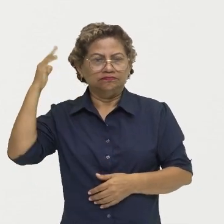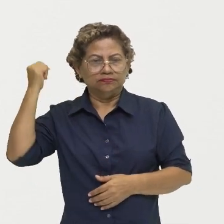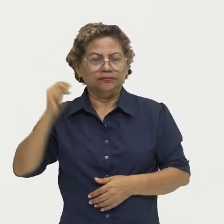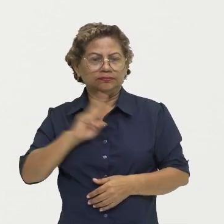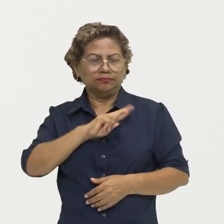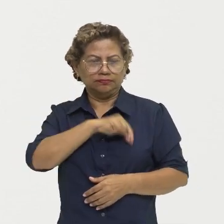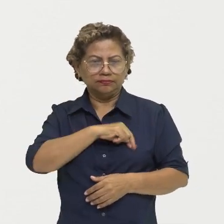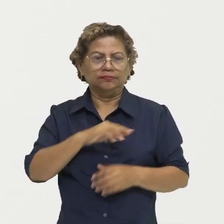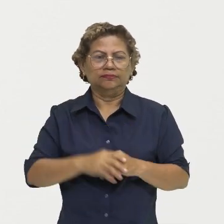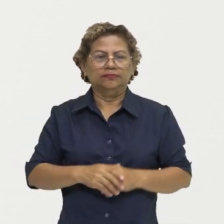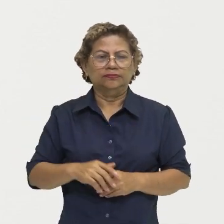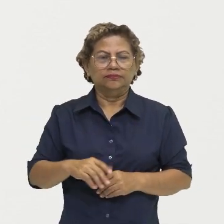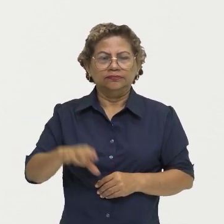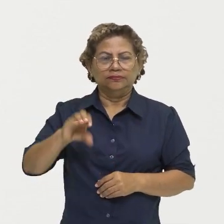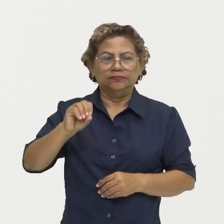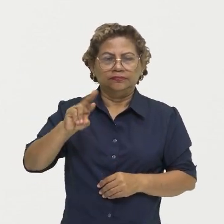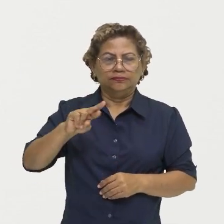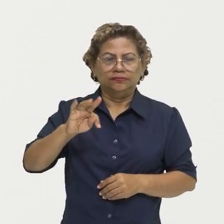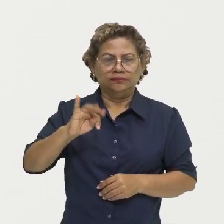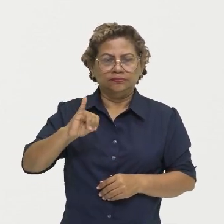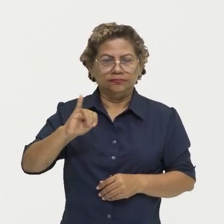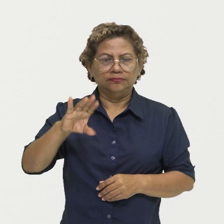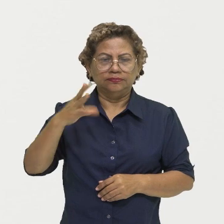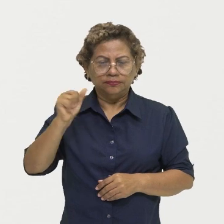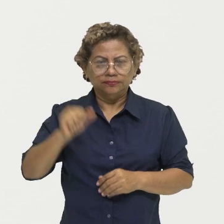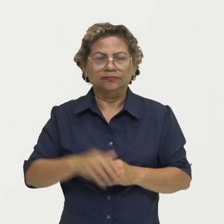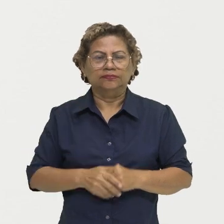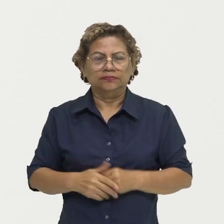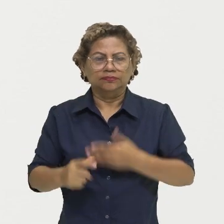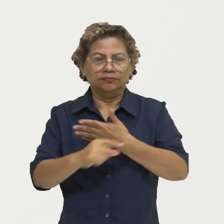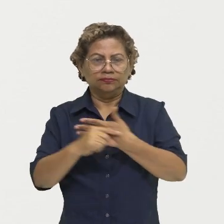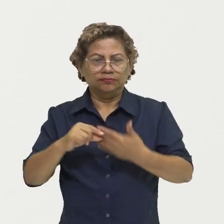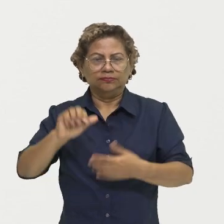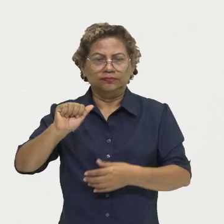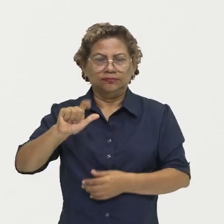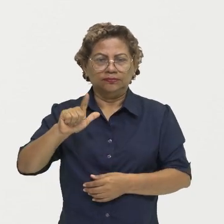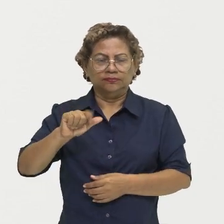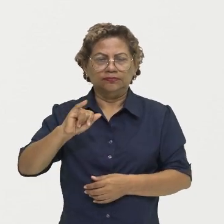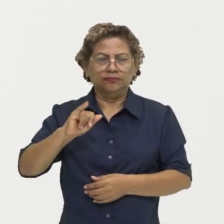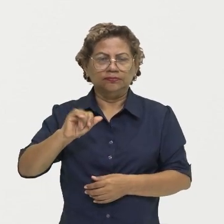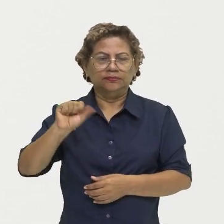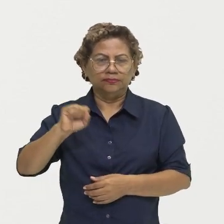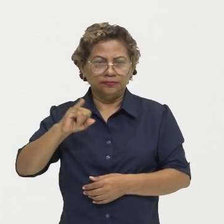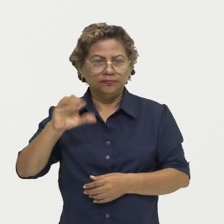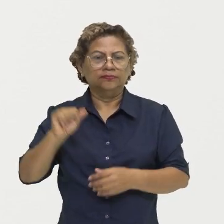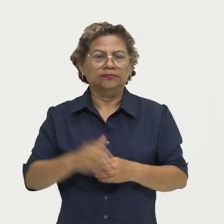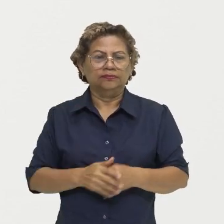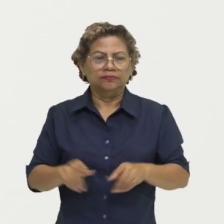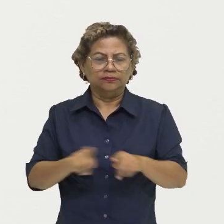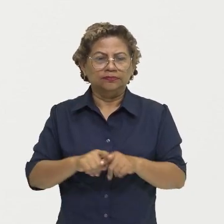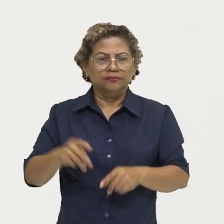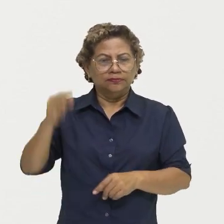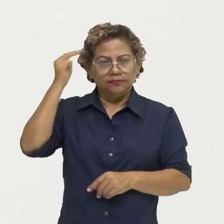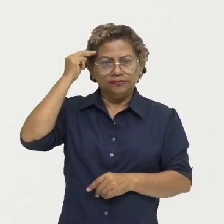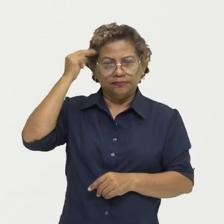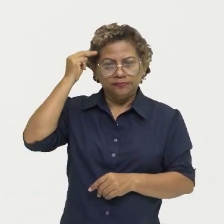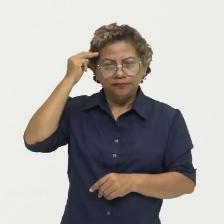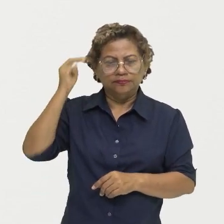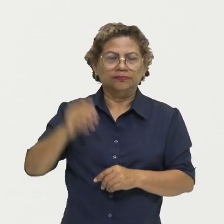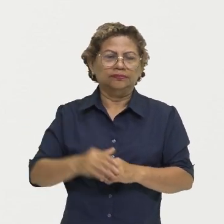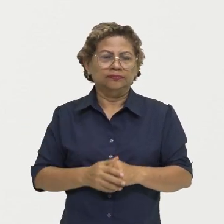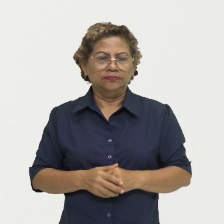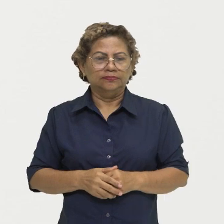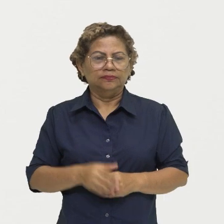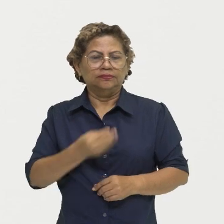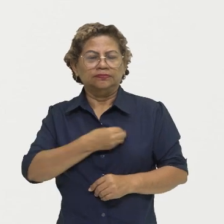nós tivemos o Cortiço de Aloysio Azevedo, eu queria tanto ler para vocês, mas o tempo não permite, as Memórias Póstumas de Brás Cubas, no realismo, e